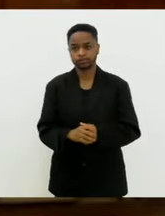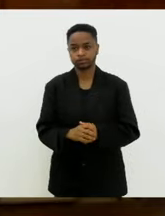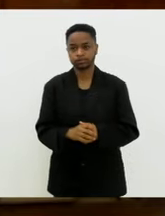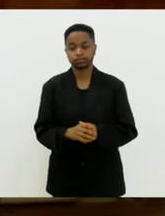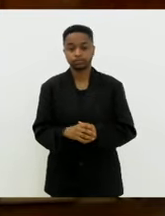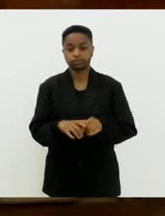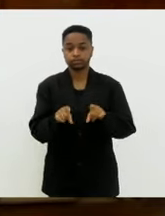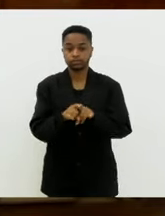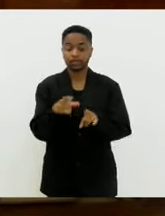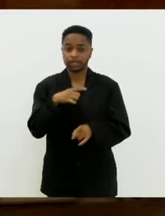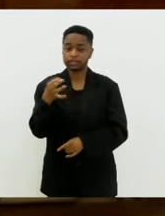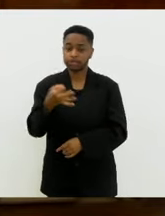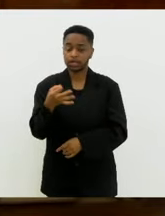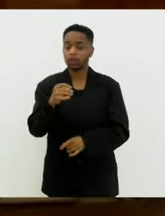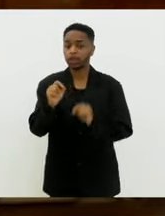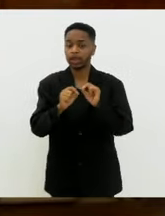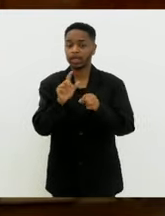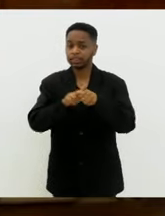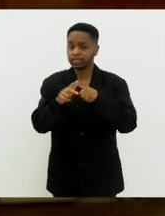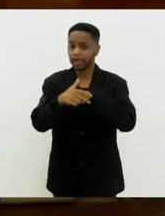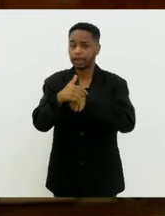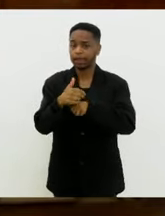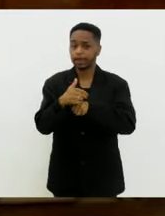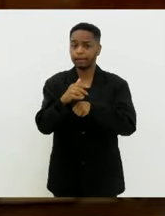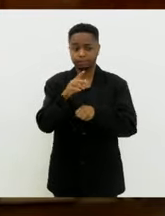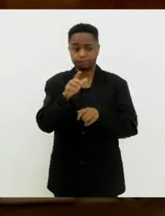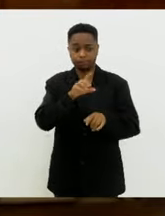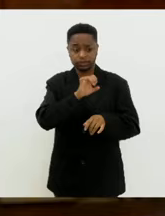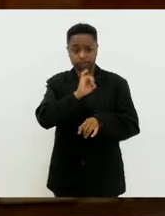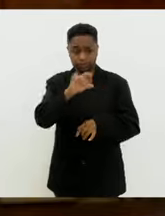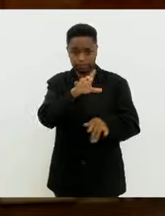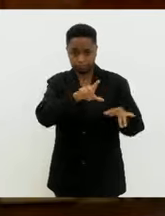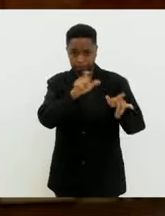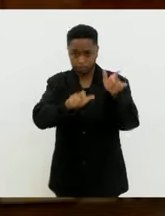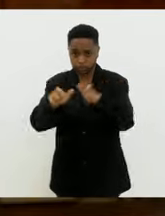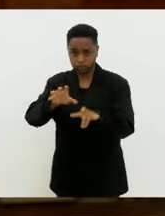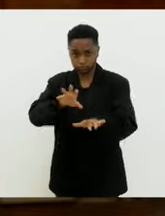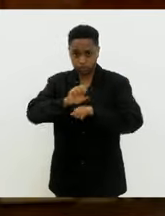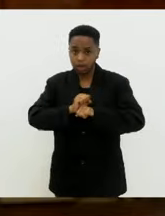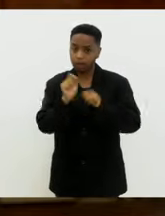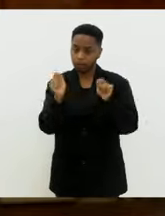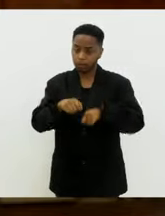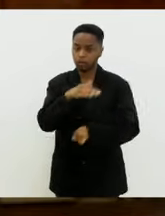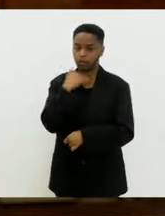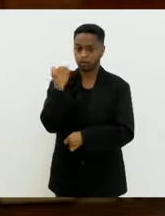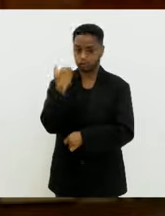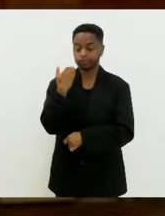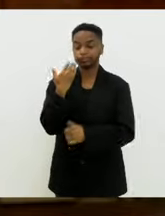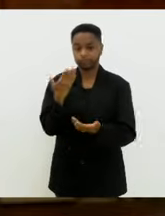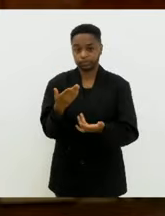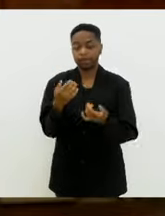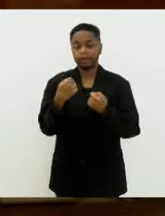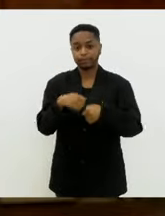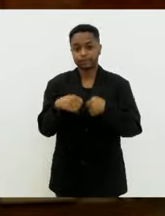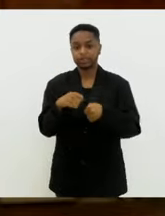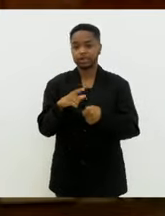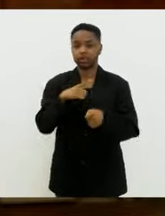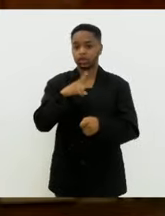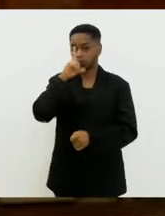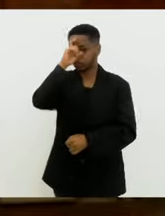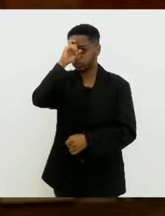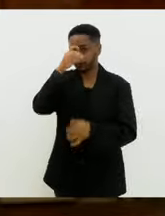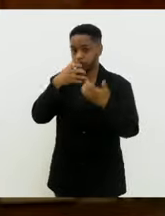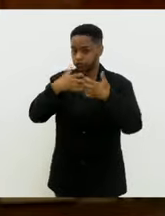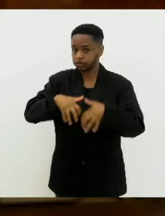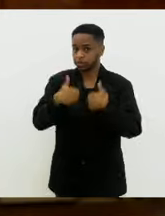também que dengue mata, e a gente precisa lembrar disso sempre. Se a gente não tiver o equipamento de saúde funcionando de